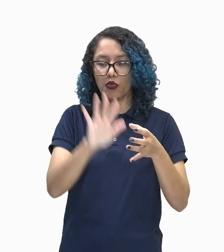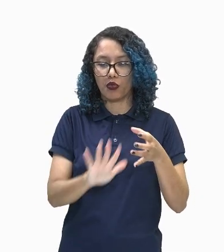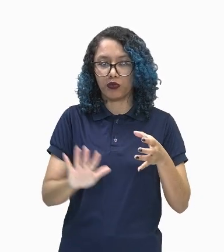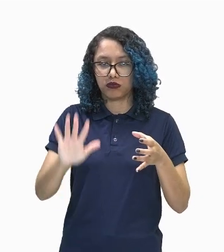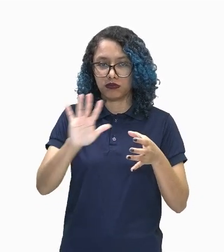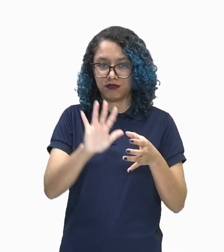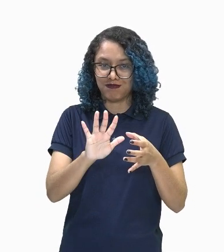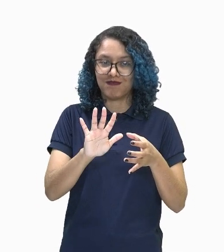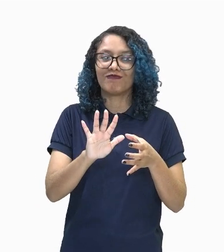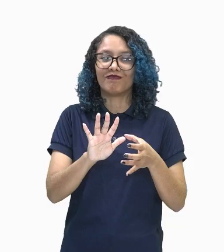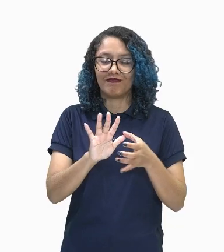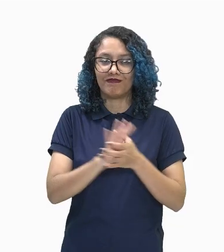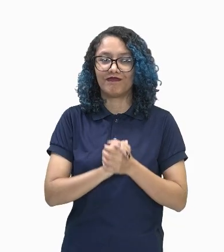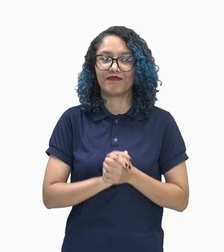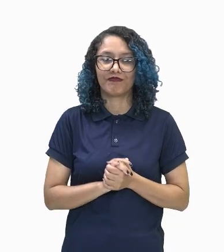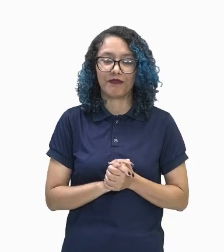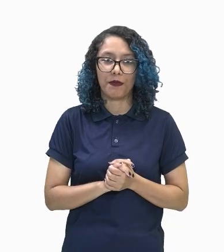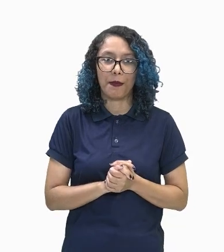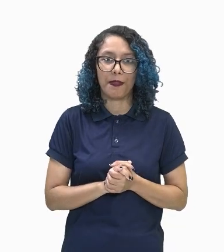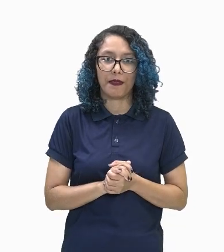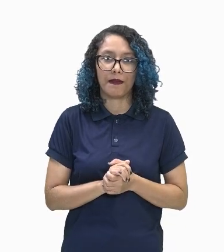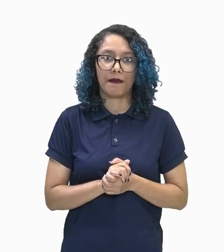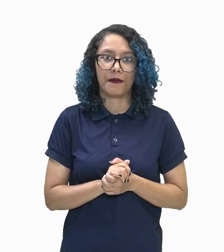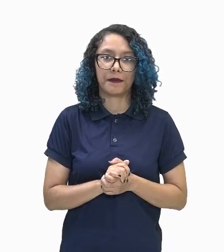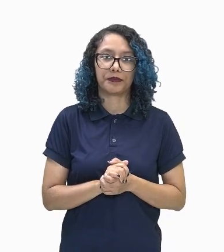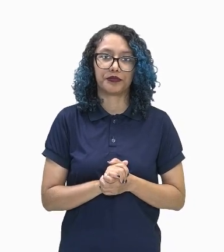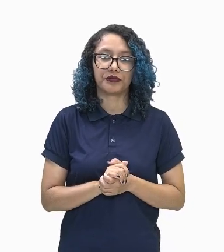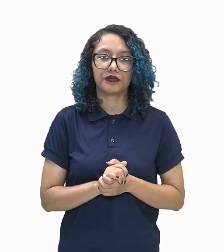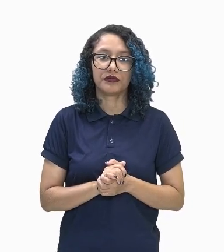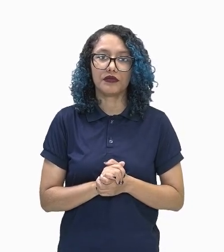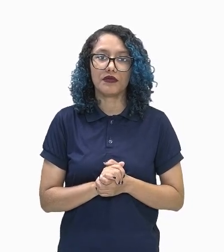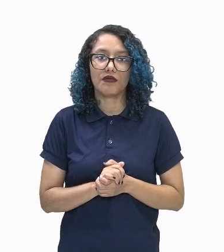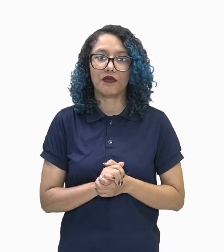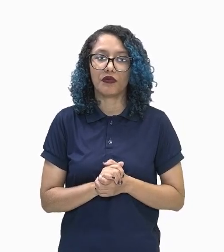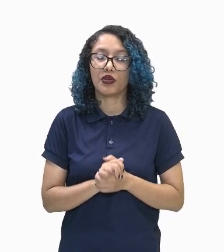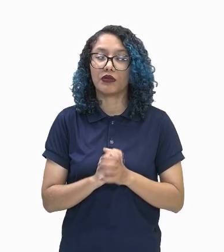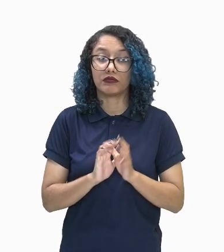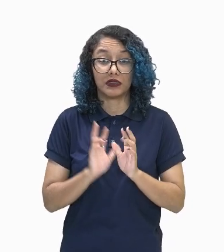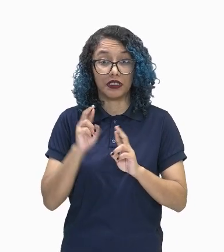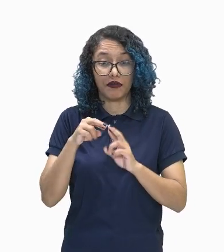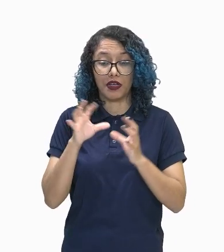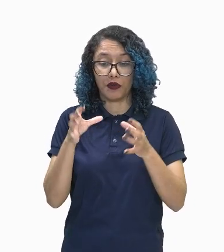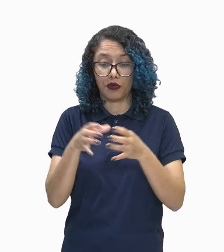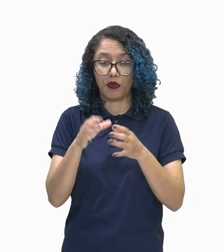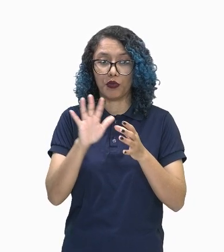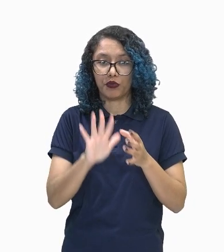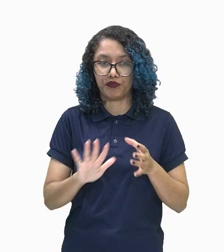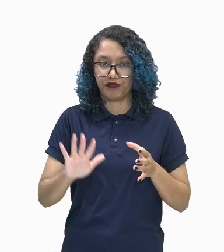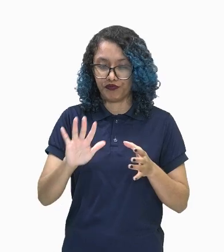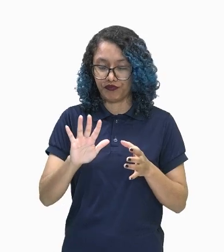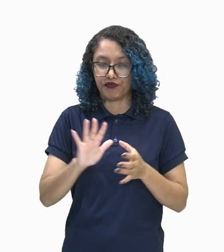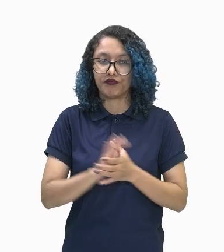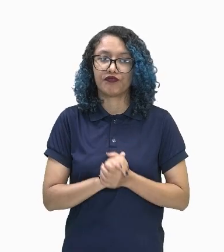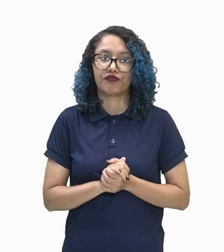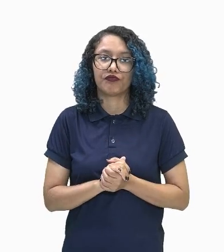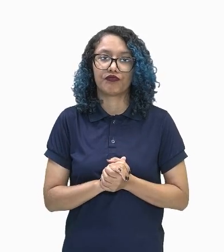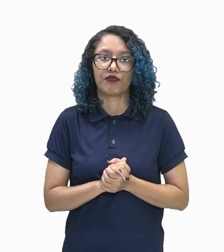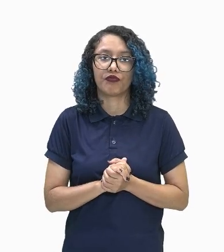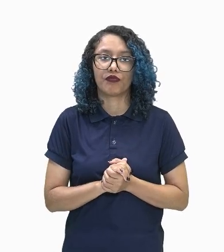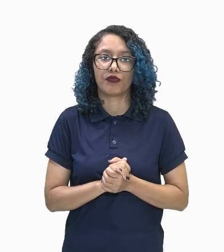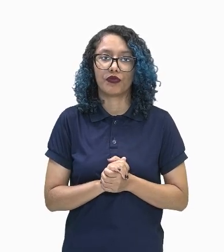tema que está na tabela, é o público em geral. todo mundo deve